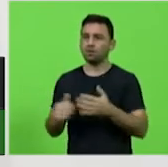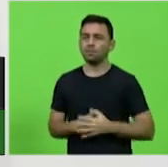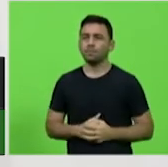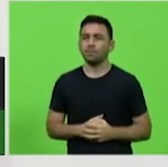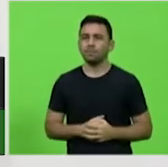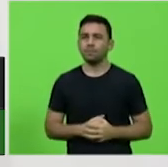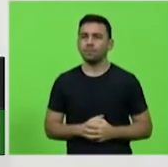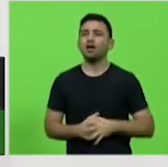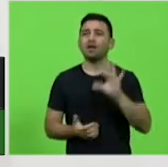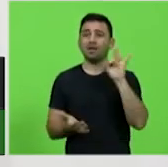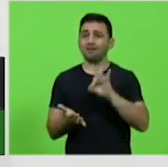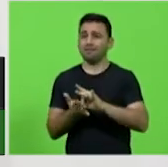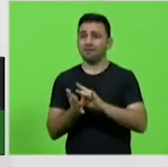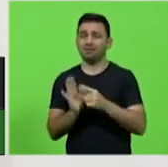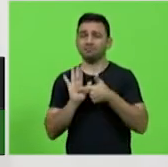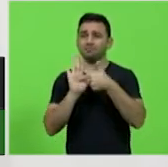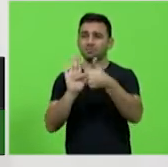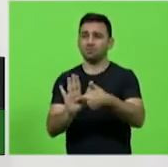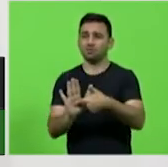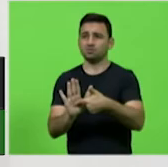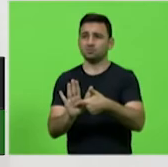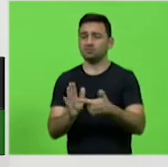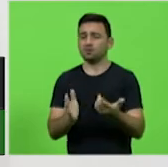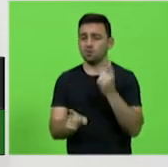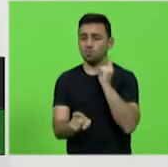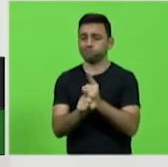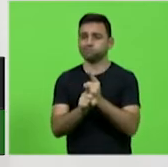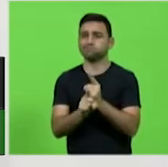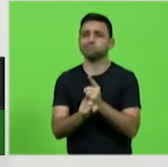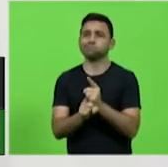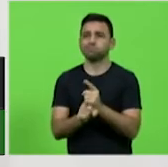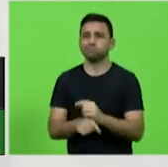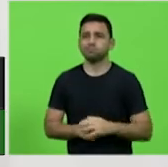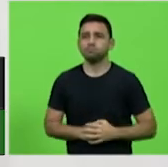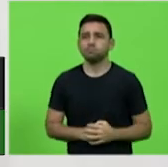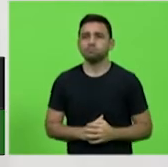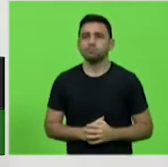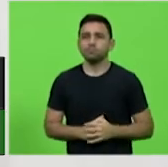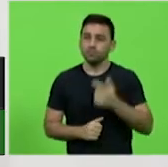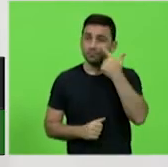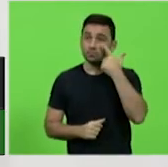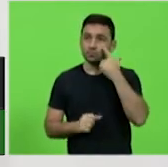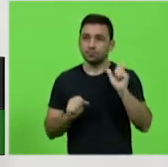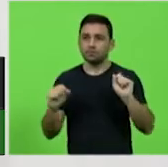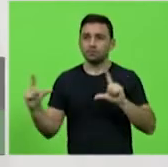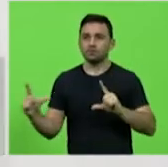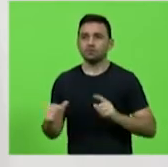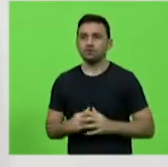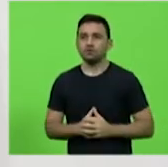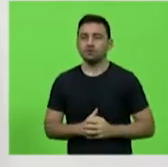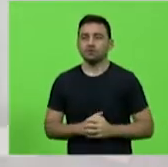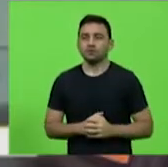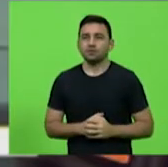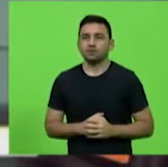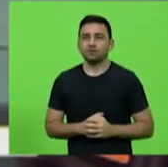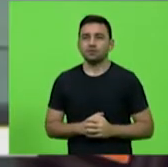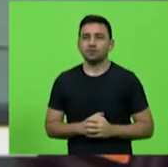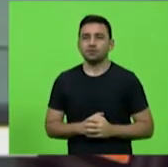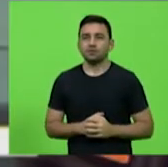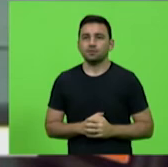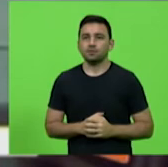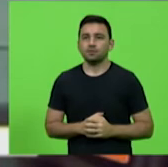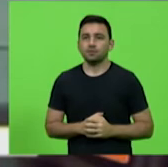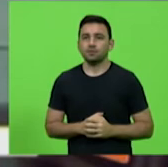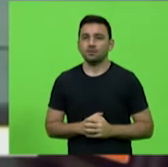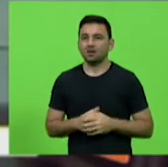uma realidade, é uma constatação. Coloca na tela, por gentileza. A concessionária Arteris